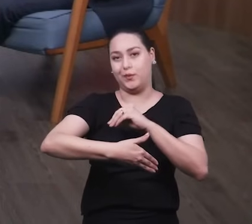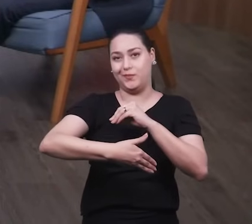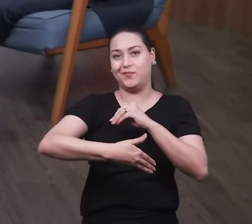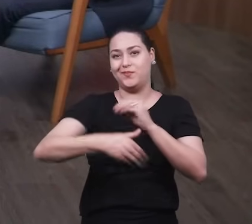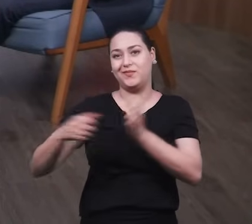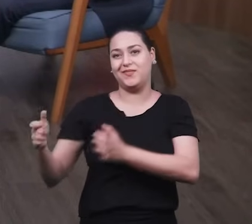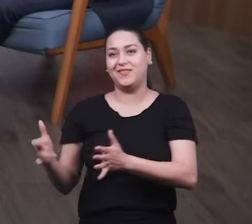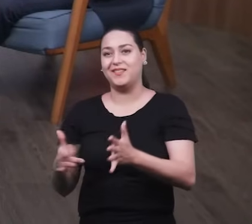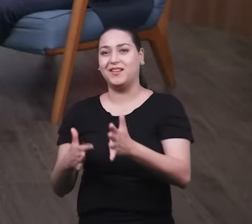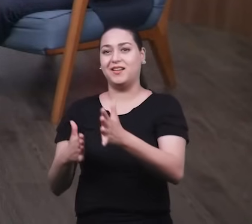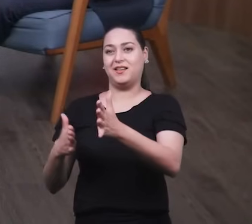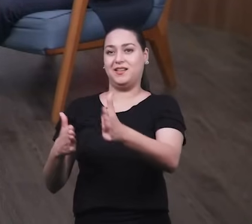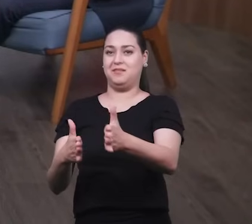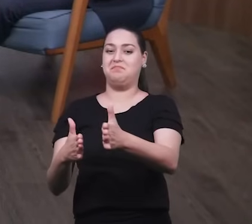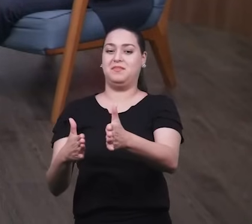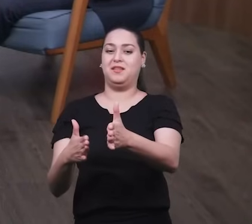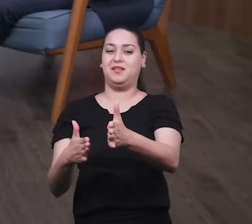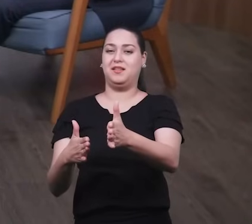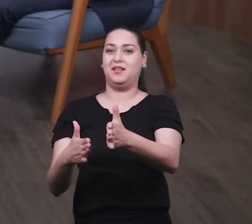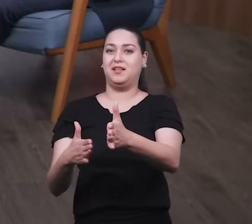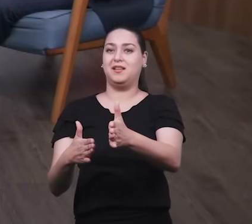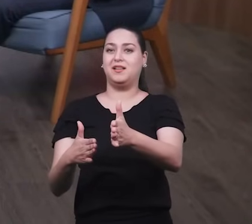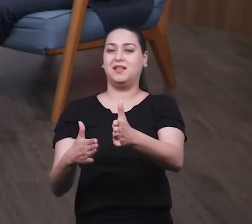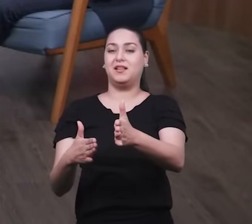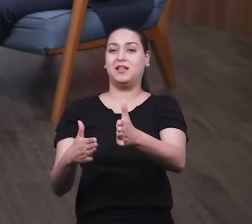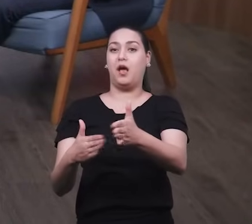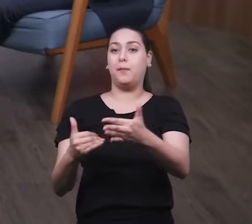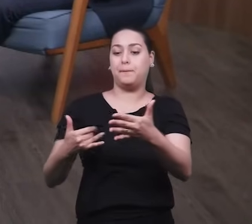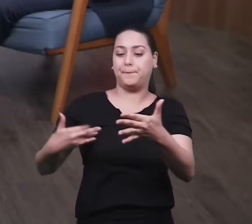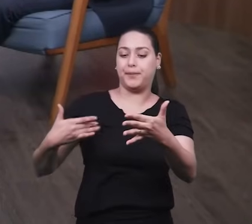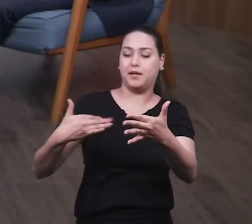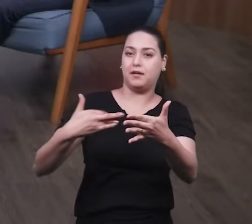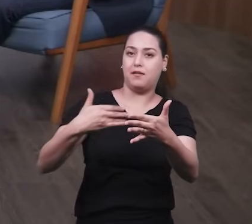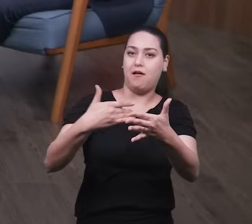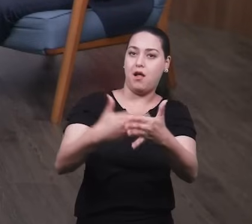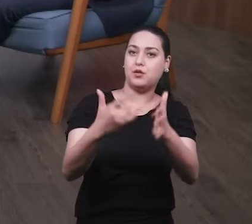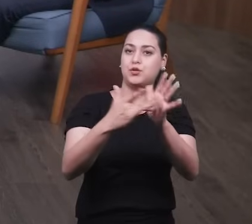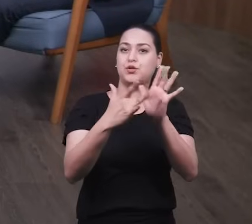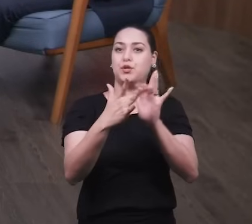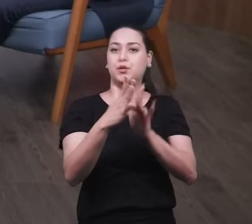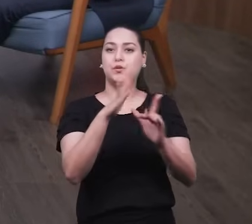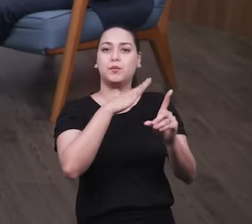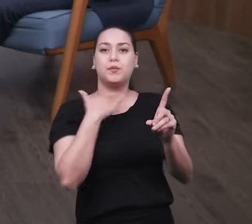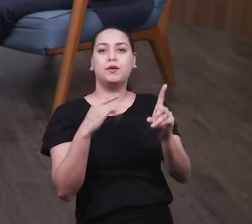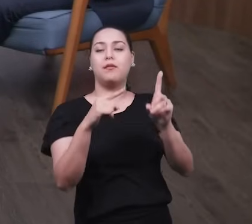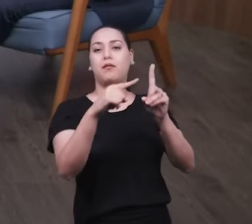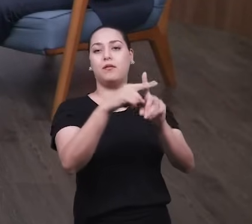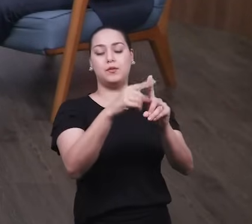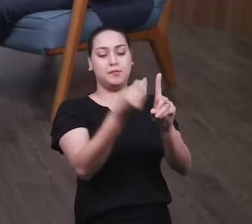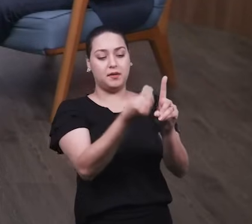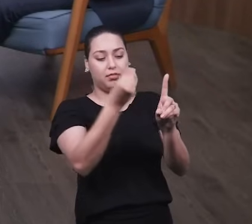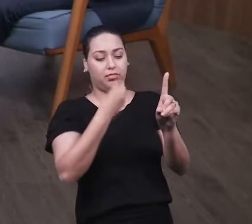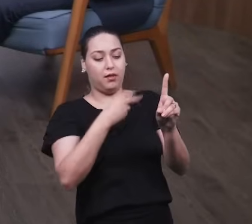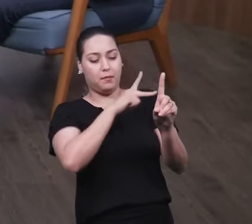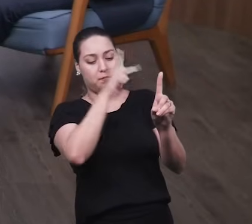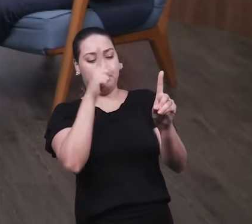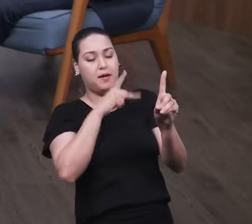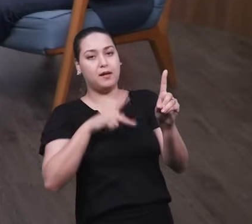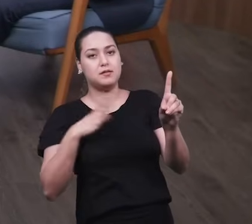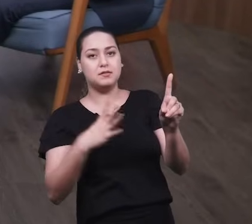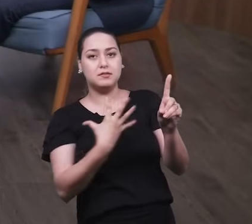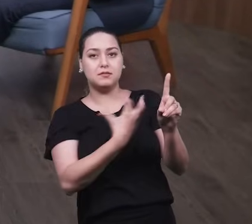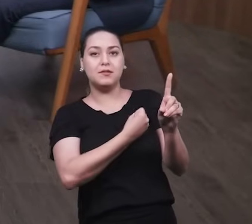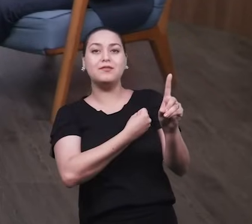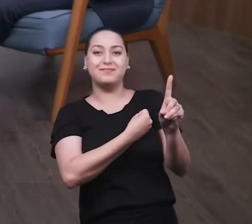pisaduras que levaram o Senhor até a cruz para nos dar essa paz, essa salvação.